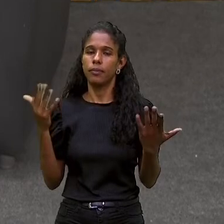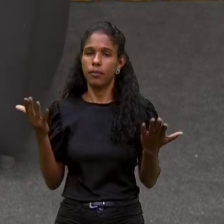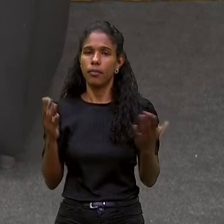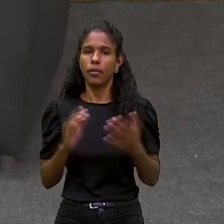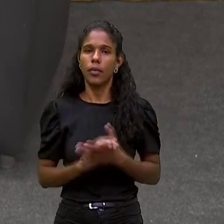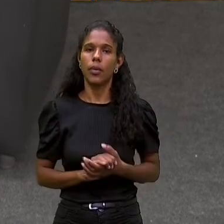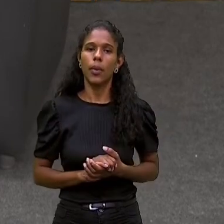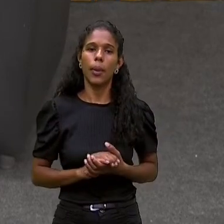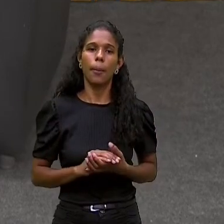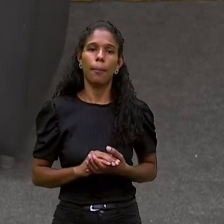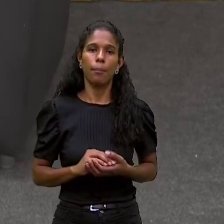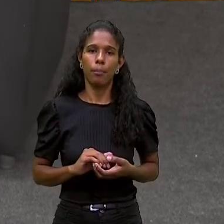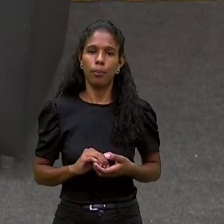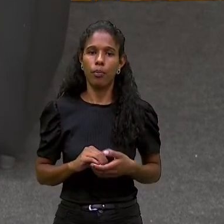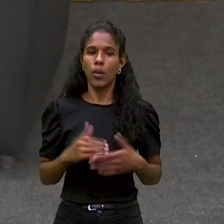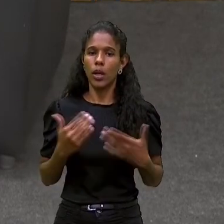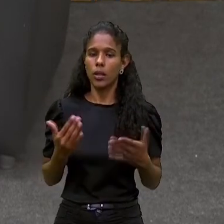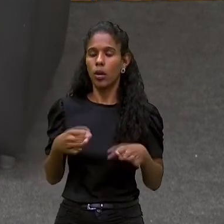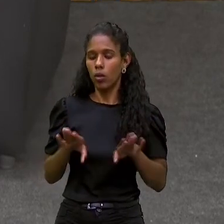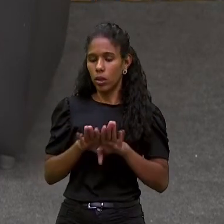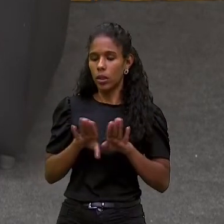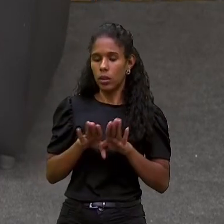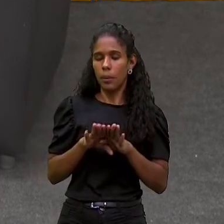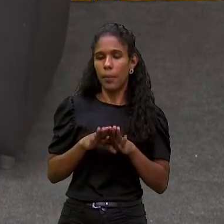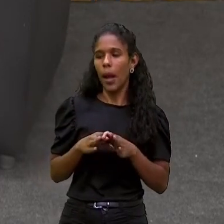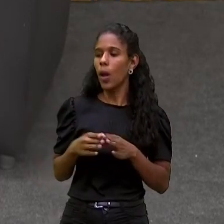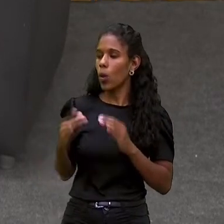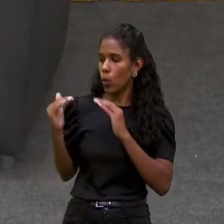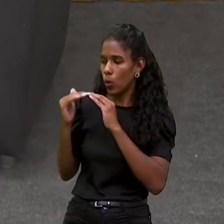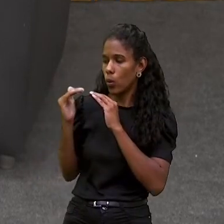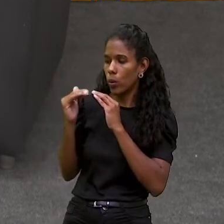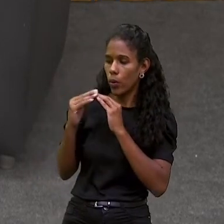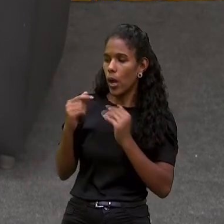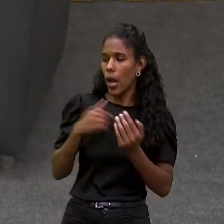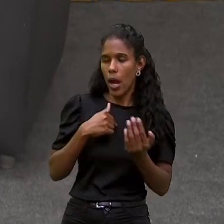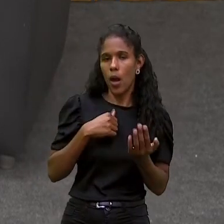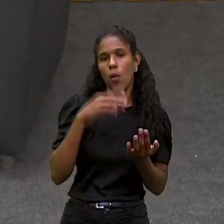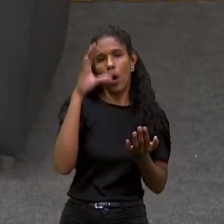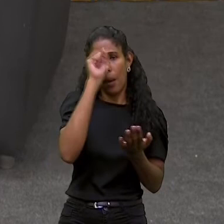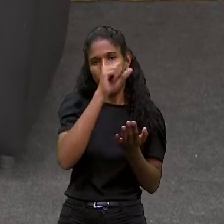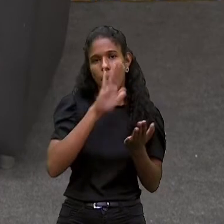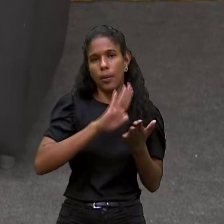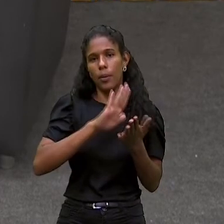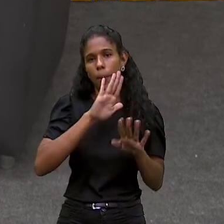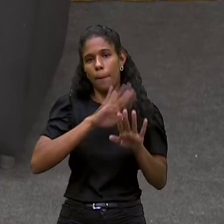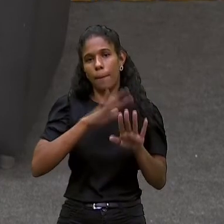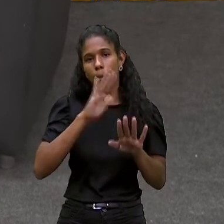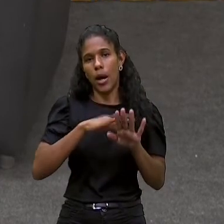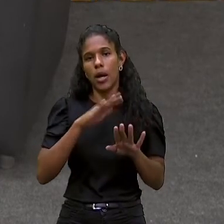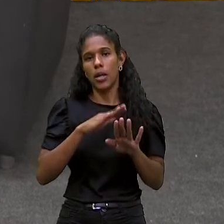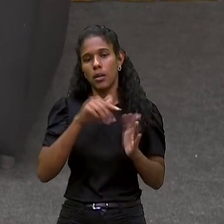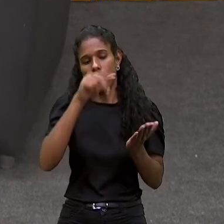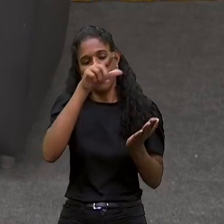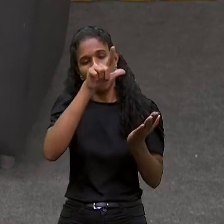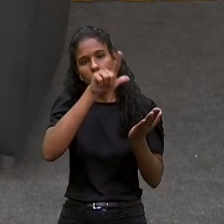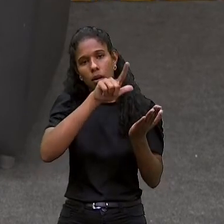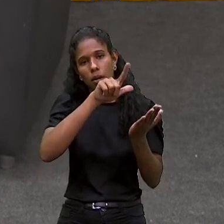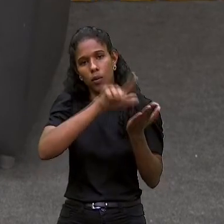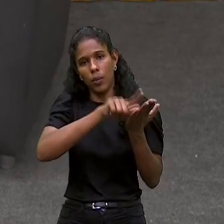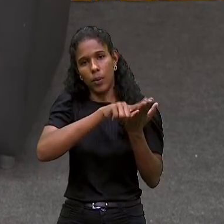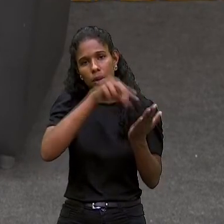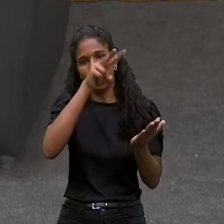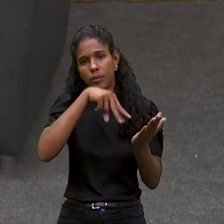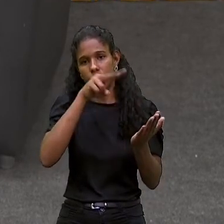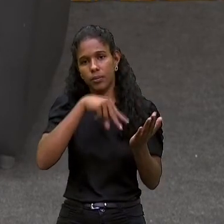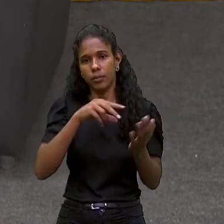no papel. É o meu caso também, então essa pesquisa, no meu entendimento, está certíssima. E você